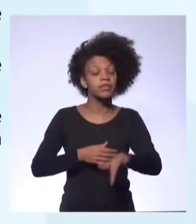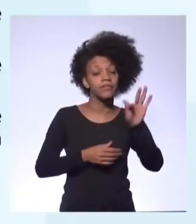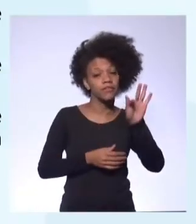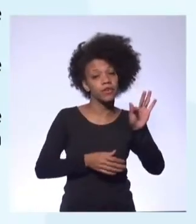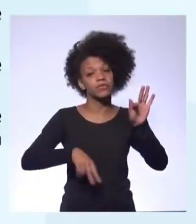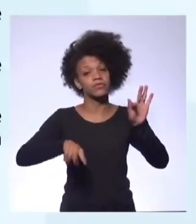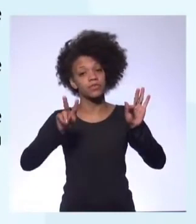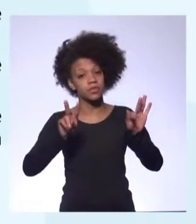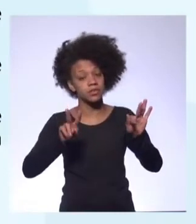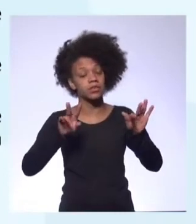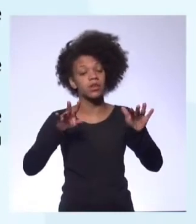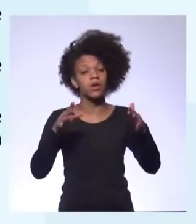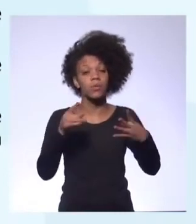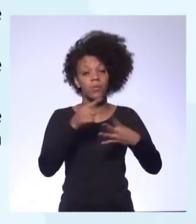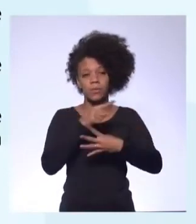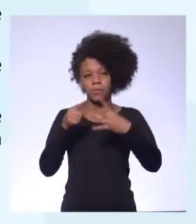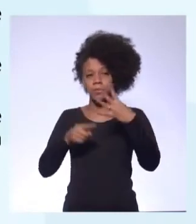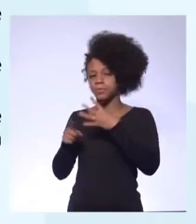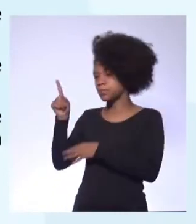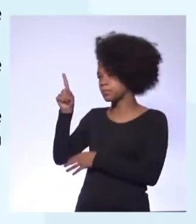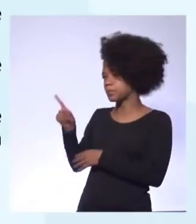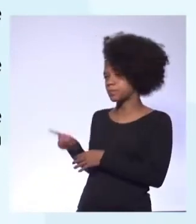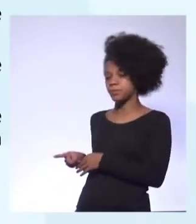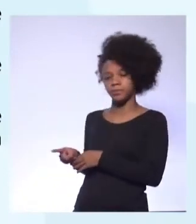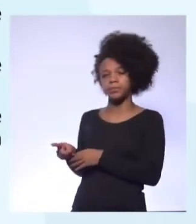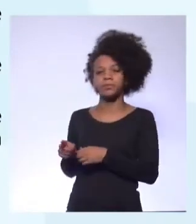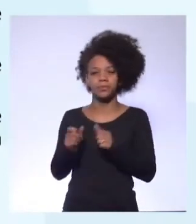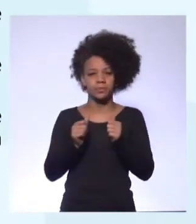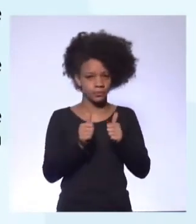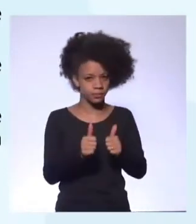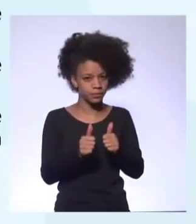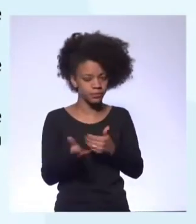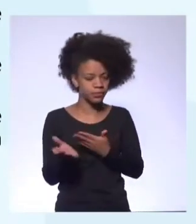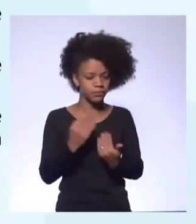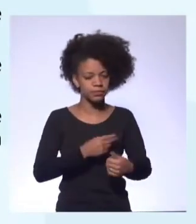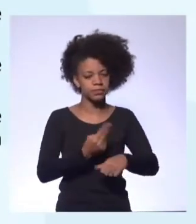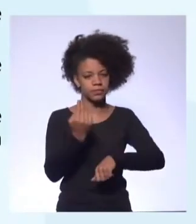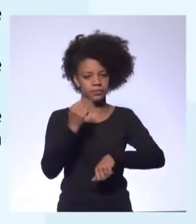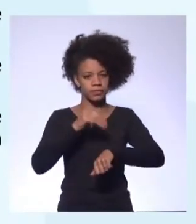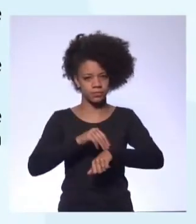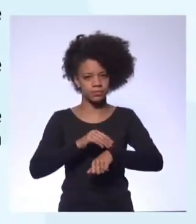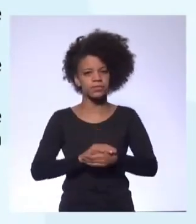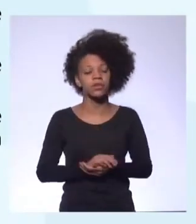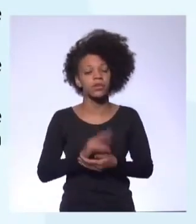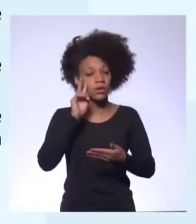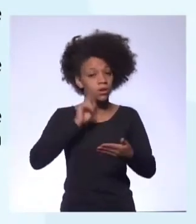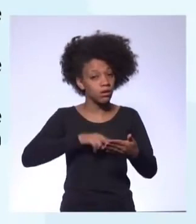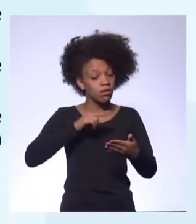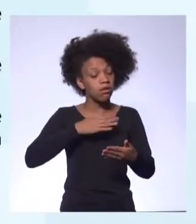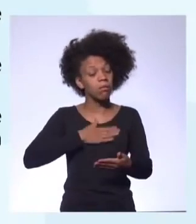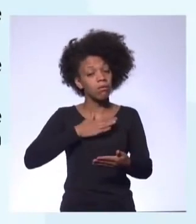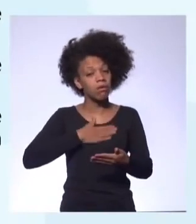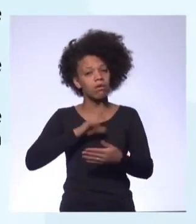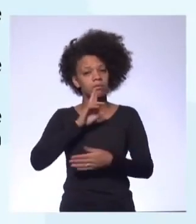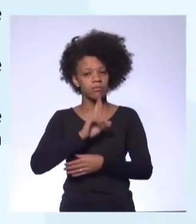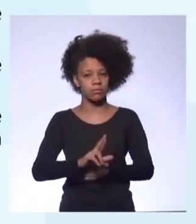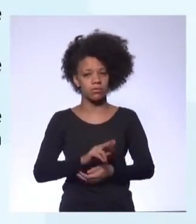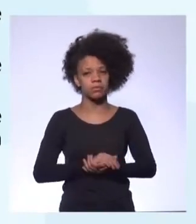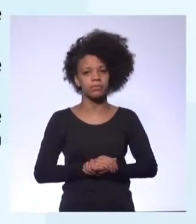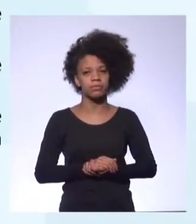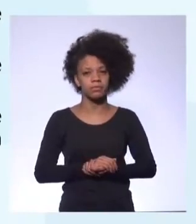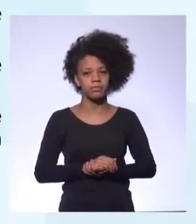verdadeiro com essas 4 sentenças, ok? Vamos lá, 2 minutinhos, dá tempo de ler com calma e responder.